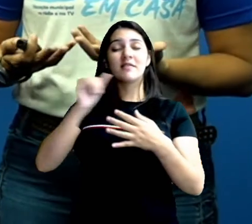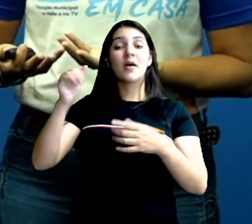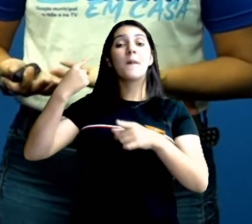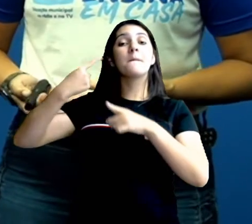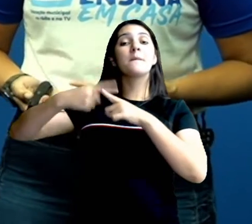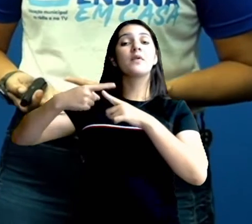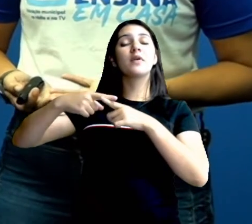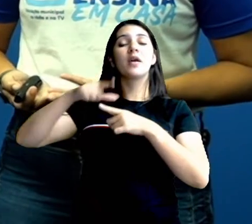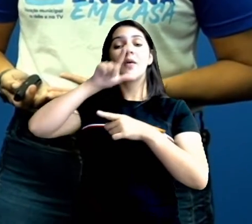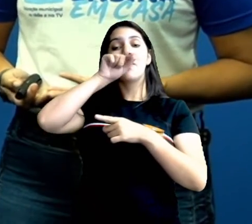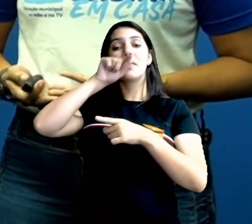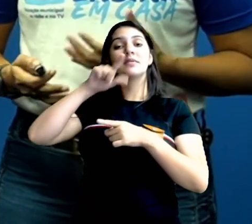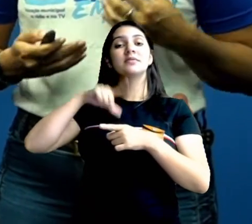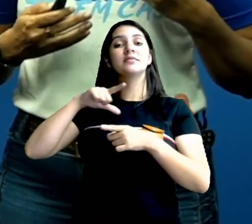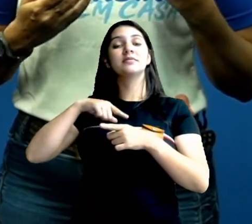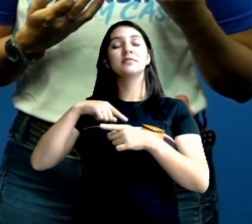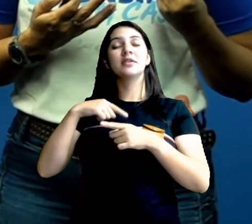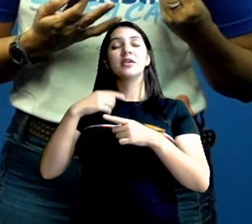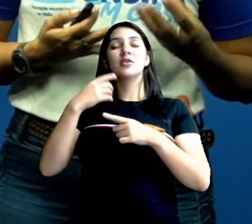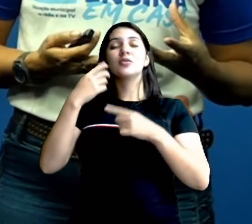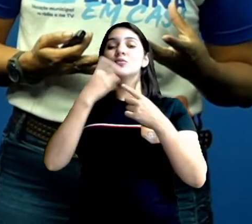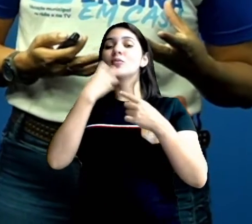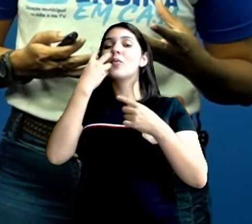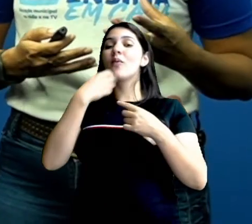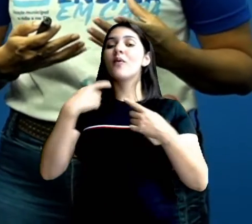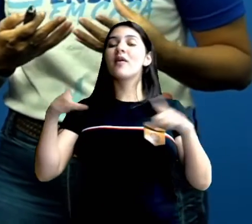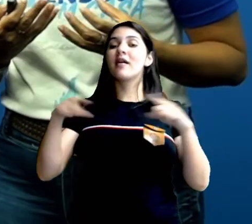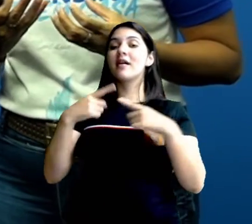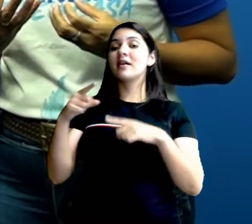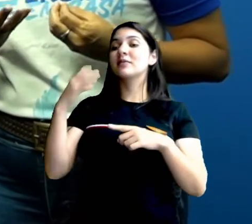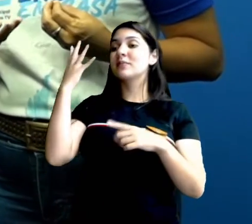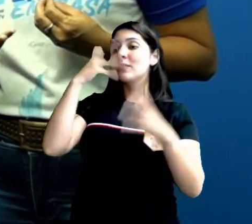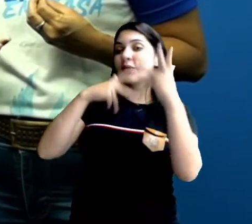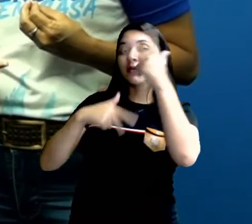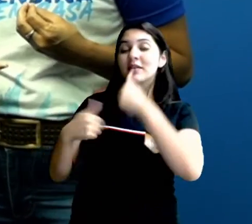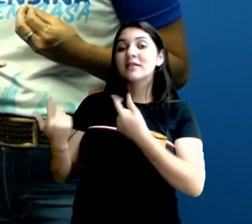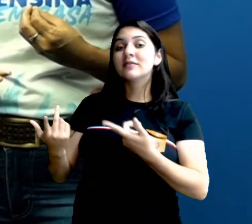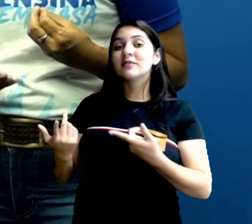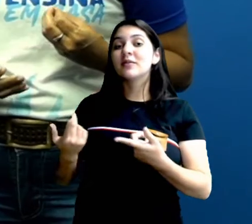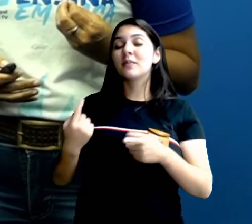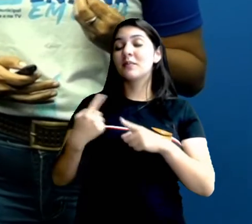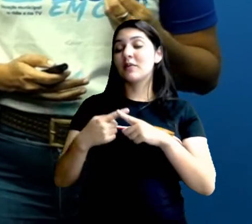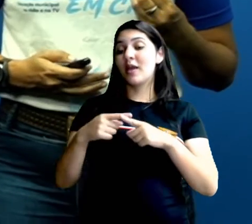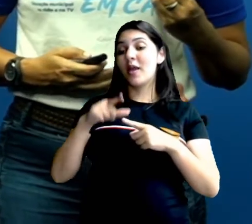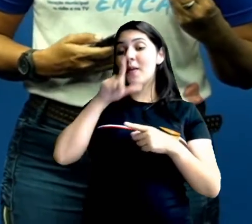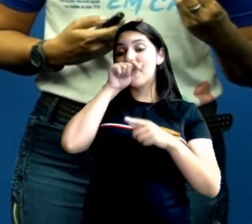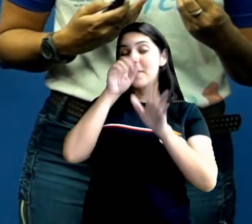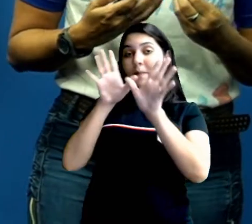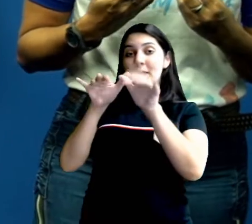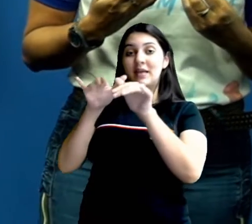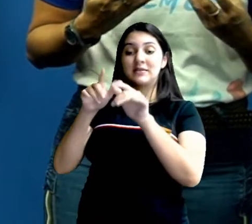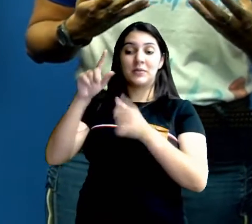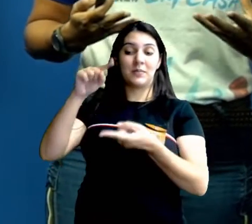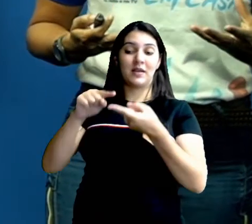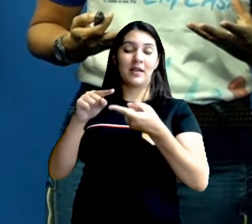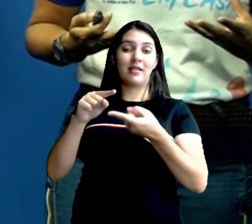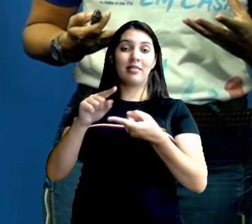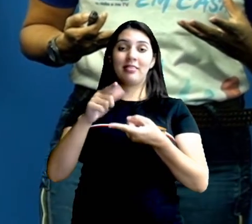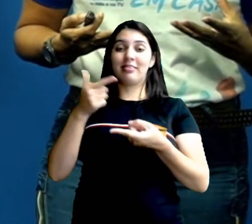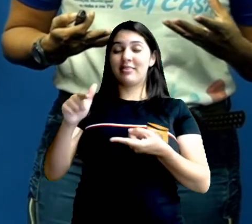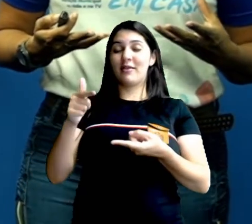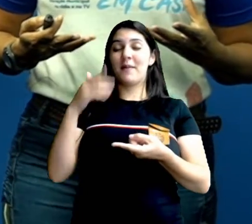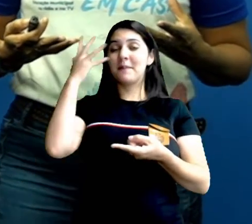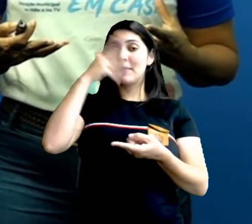um canto tão bonito. Por ser um pássaro pequeno, não é um pássaro muito bonito, então ele tem um canto muito